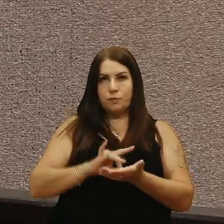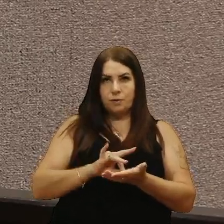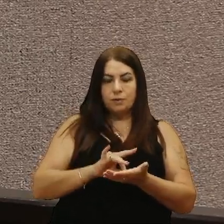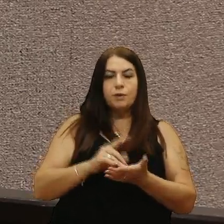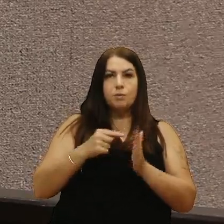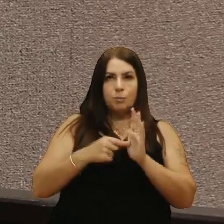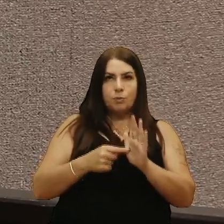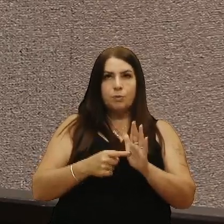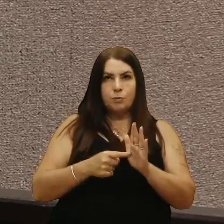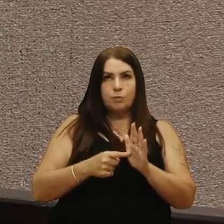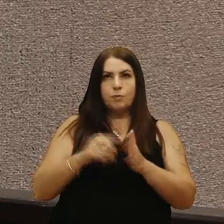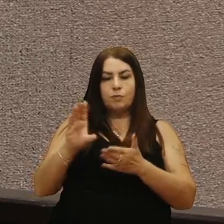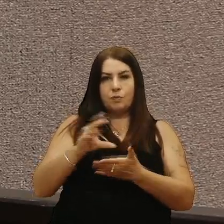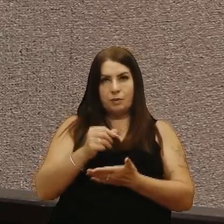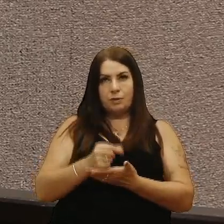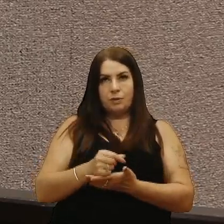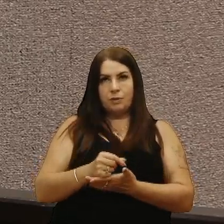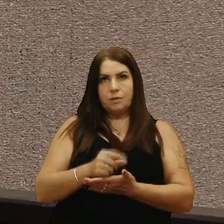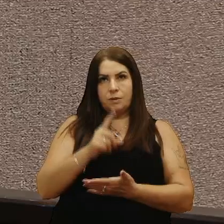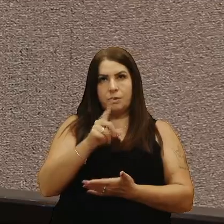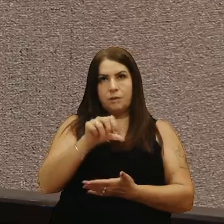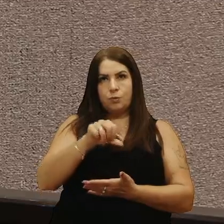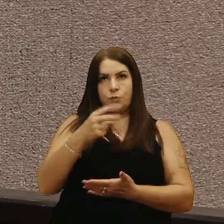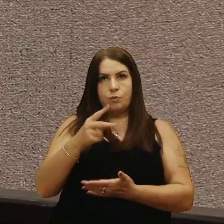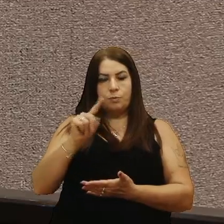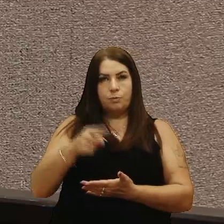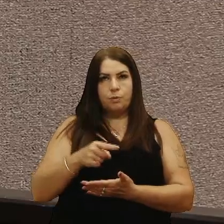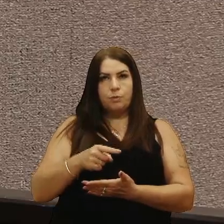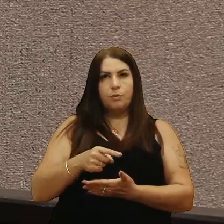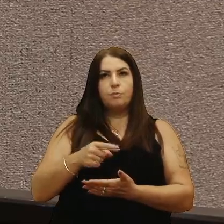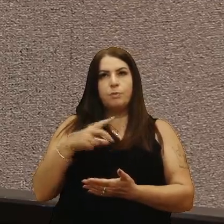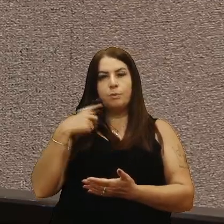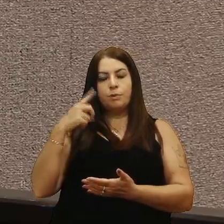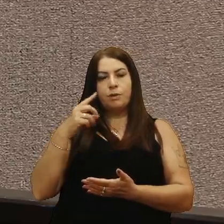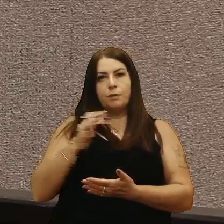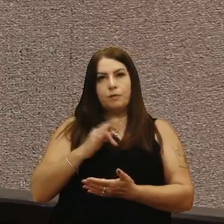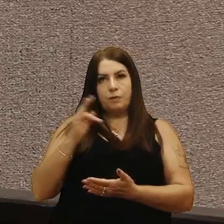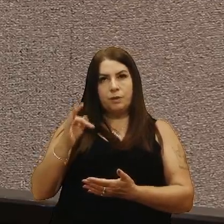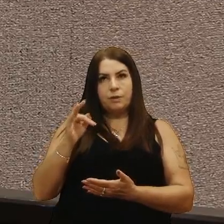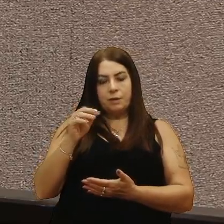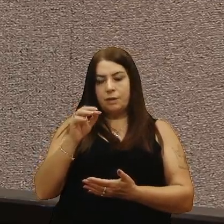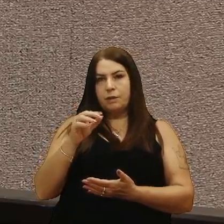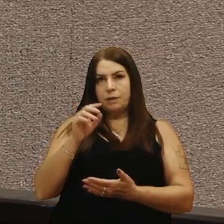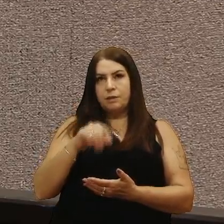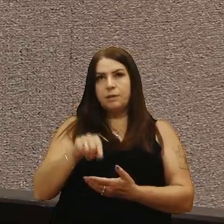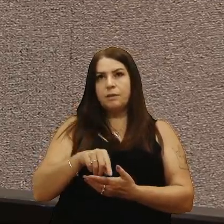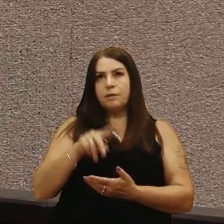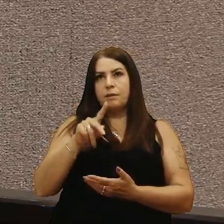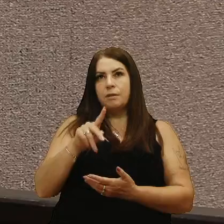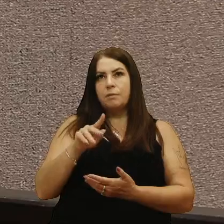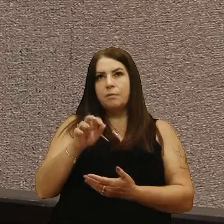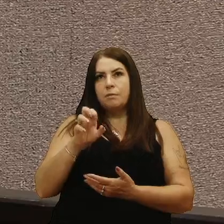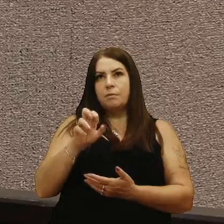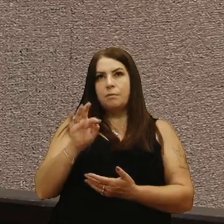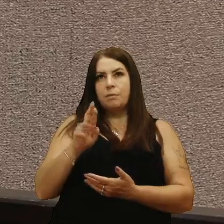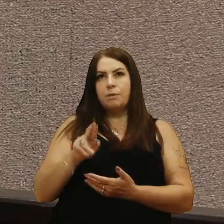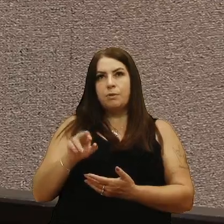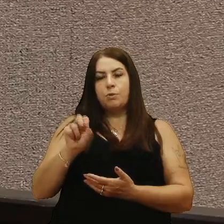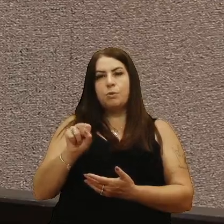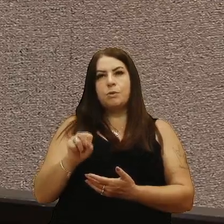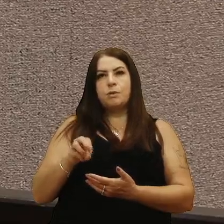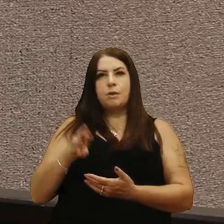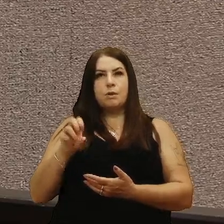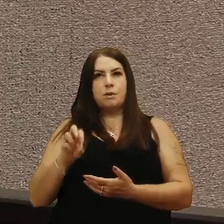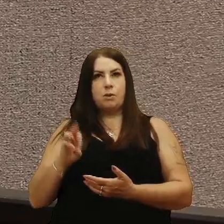aponta que o recurso veio de R$ 192 mil pelo deputado Felipe Cabonzato. Eu tenho um link aqui do Petros News. A prefeitura não responde pelo Petros